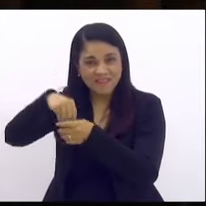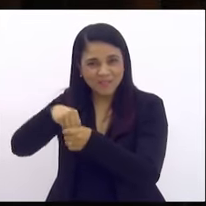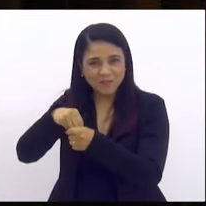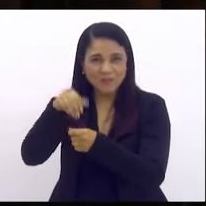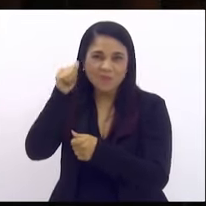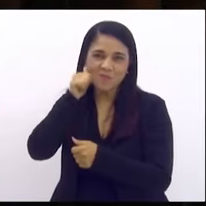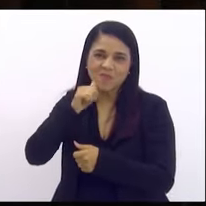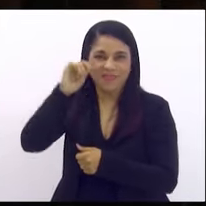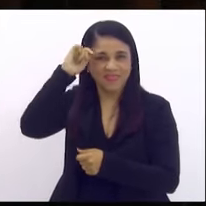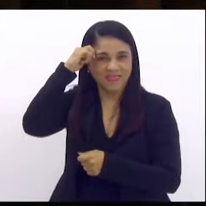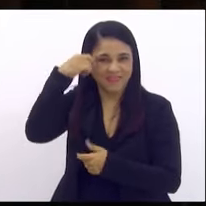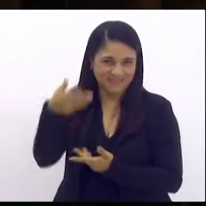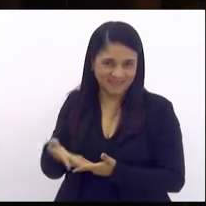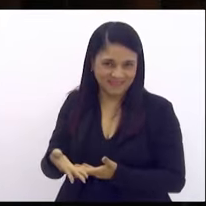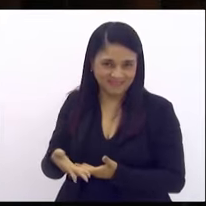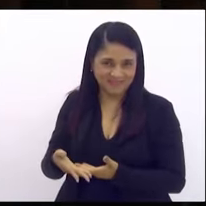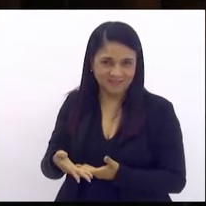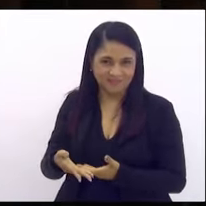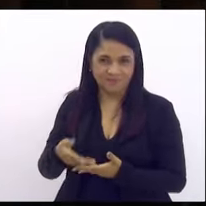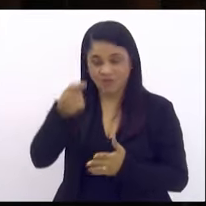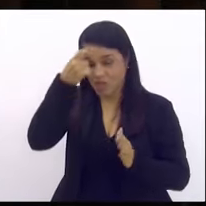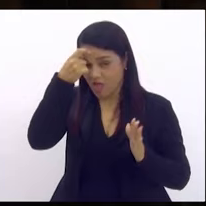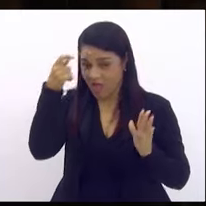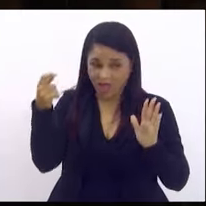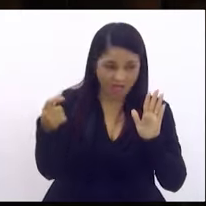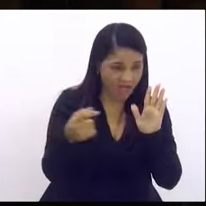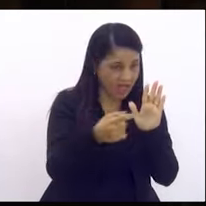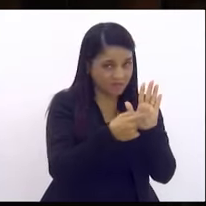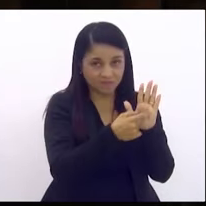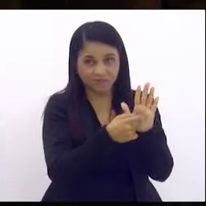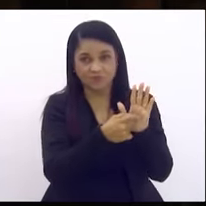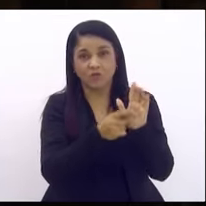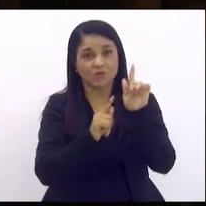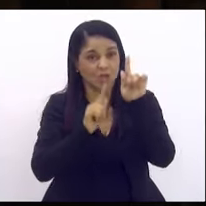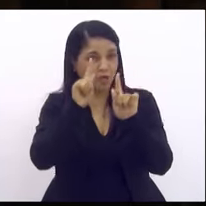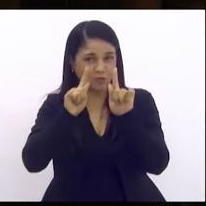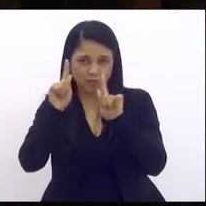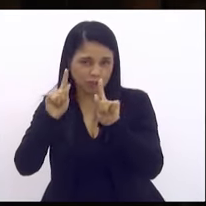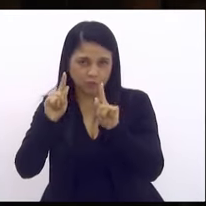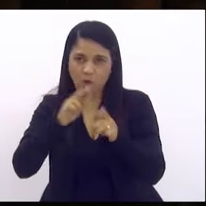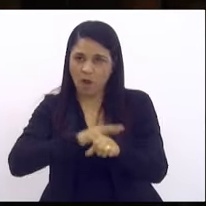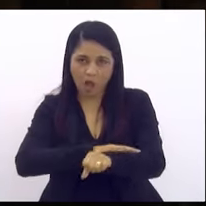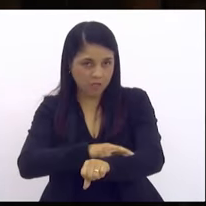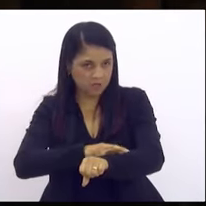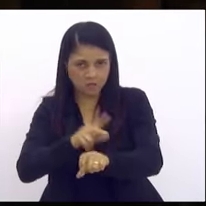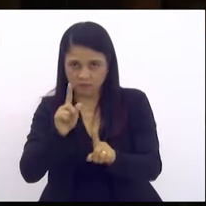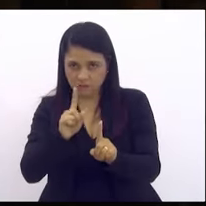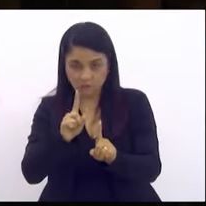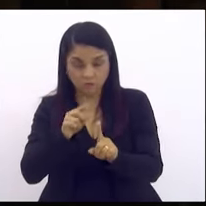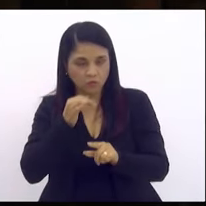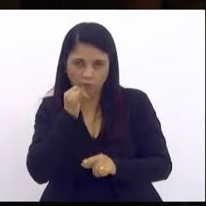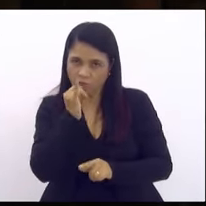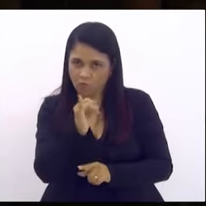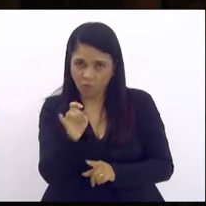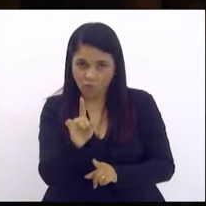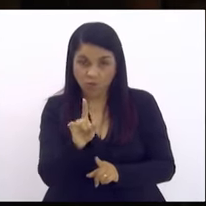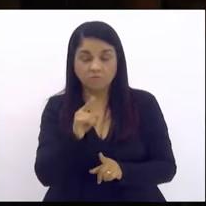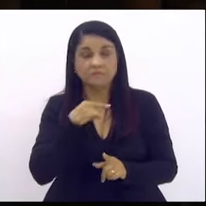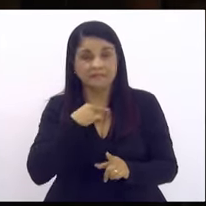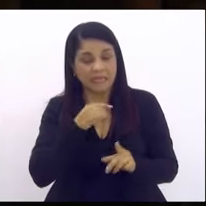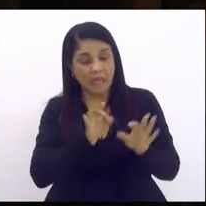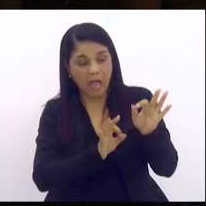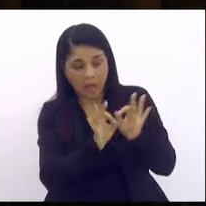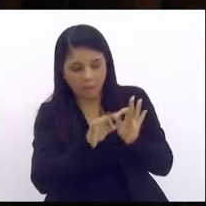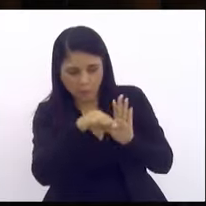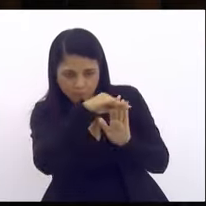dizendo que a inteligência artificial os algoritmos são racistas em si mas a programa ação